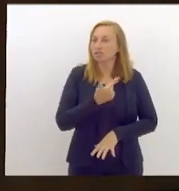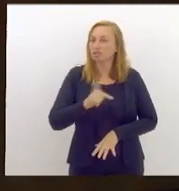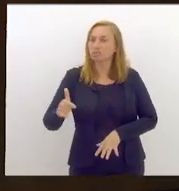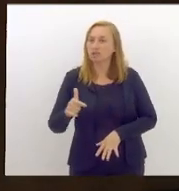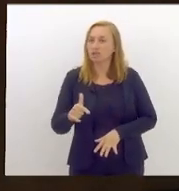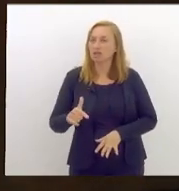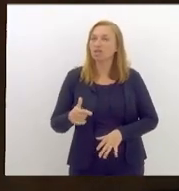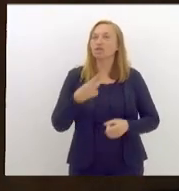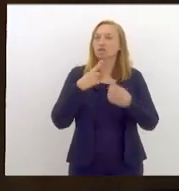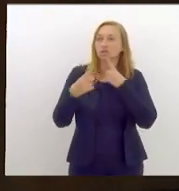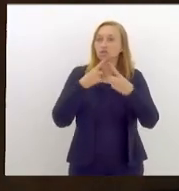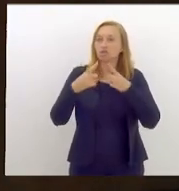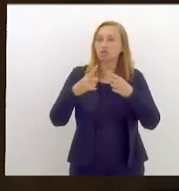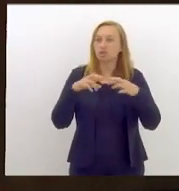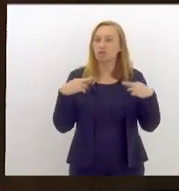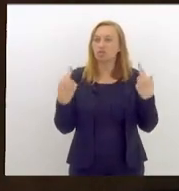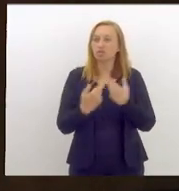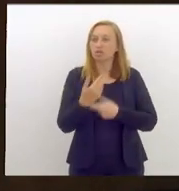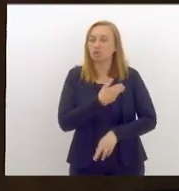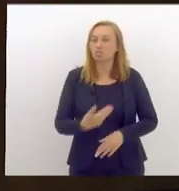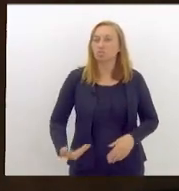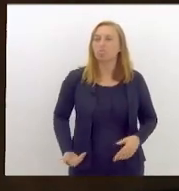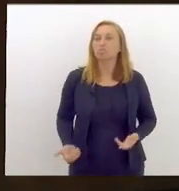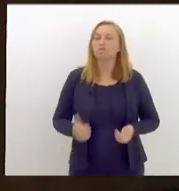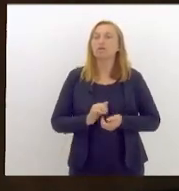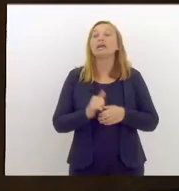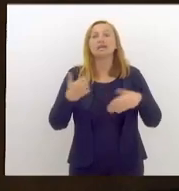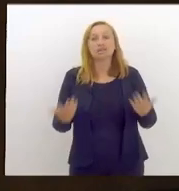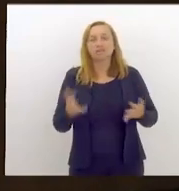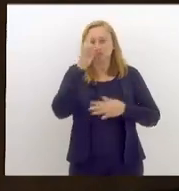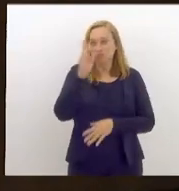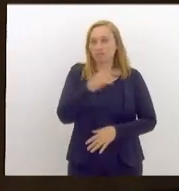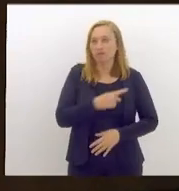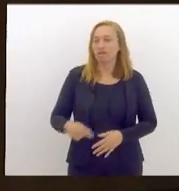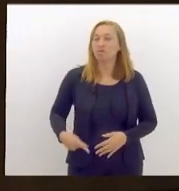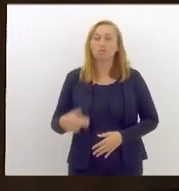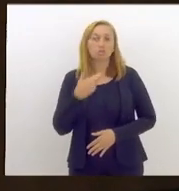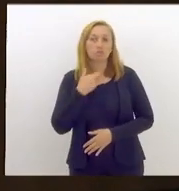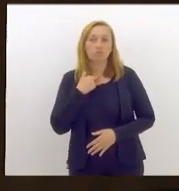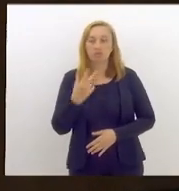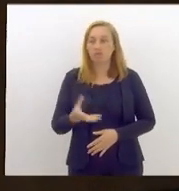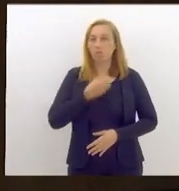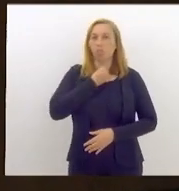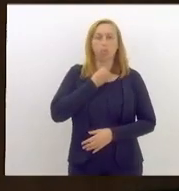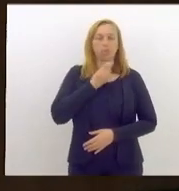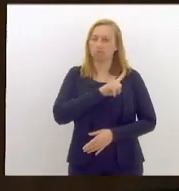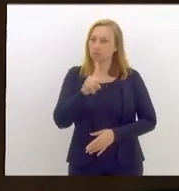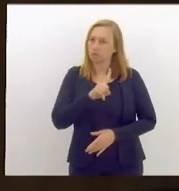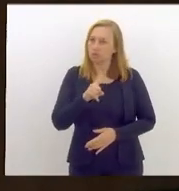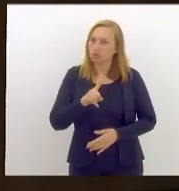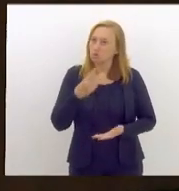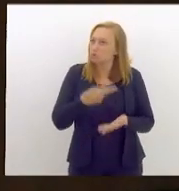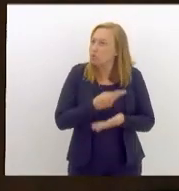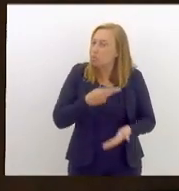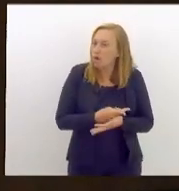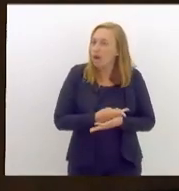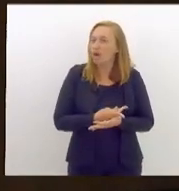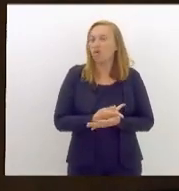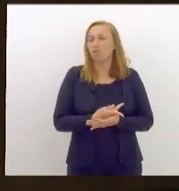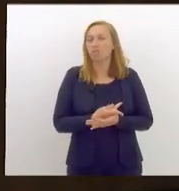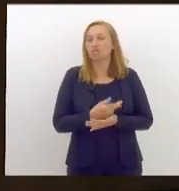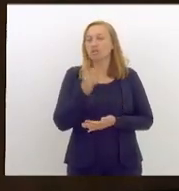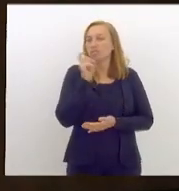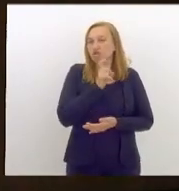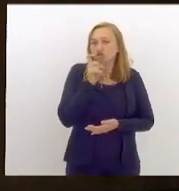de discutir Na audiência pública que é o lugar correto então Presidente Eu Não Posso Me Calar diante da covardia da hipocrisia